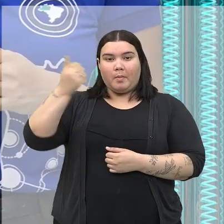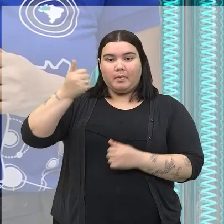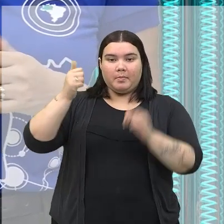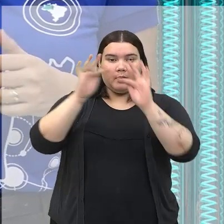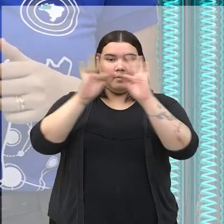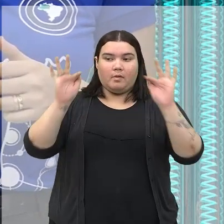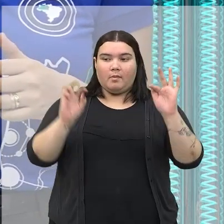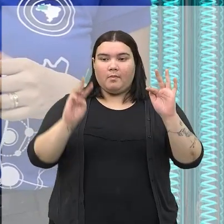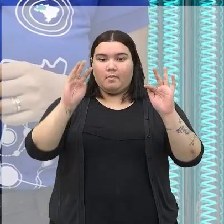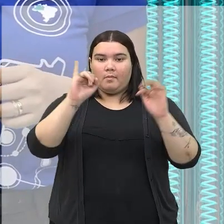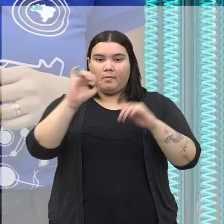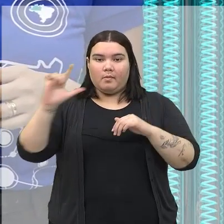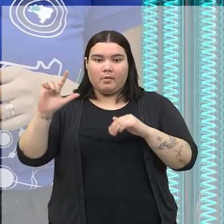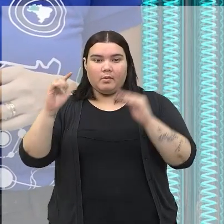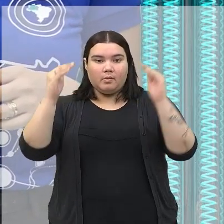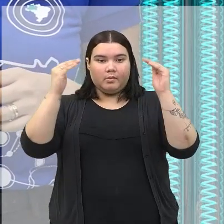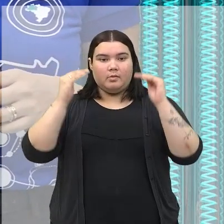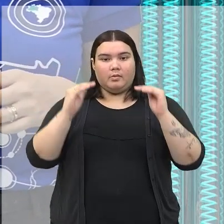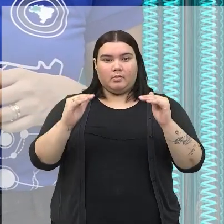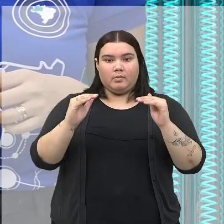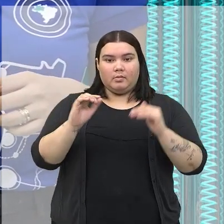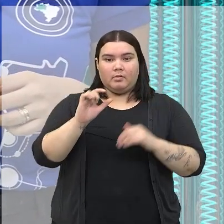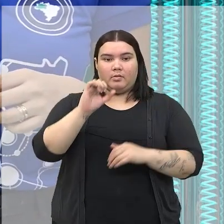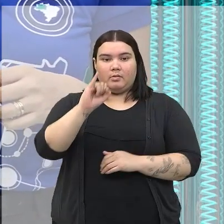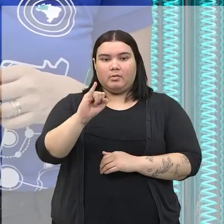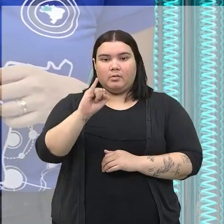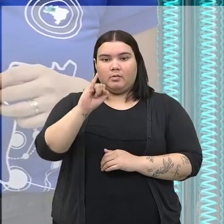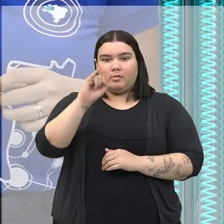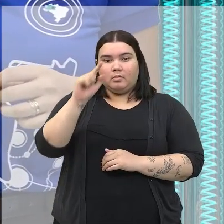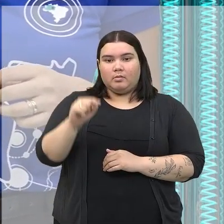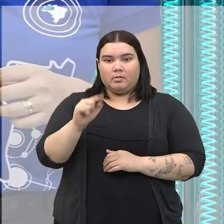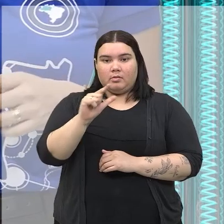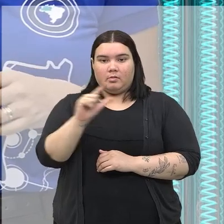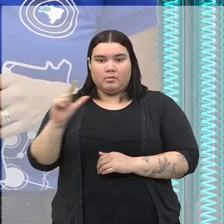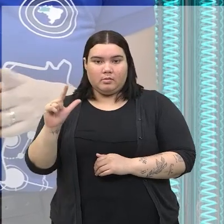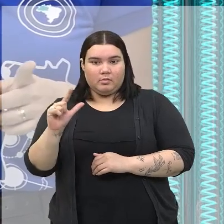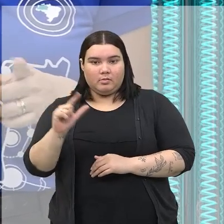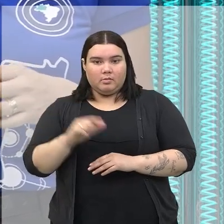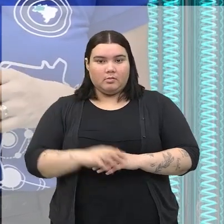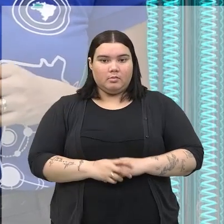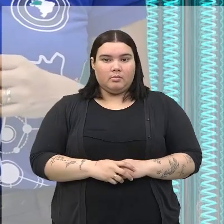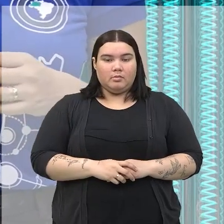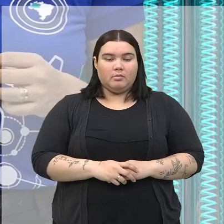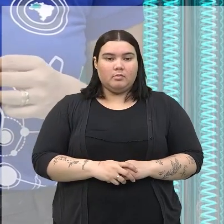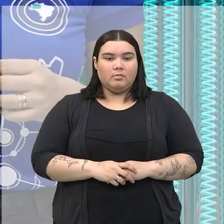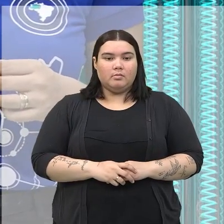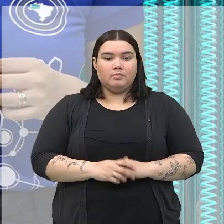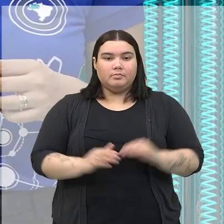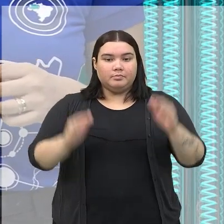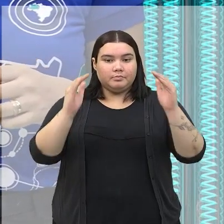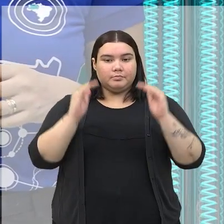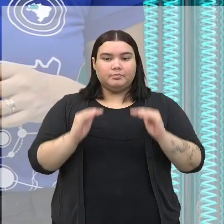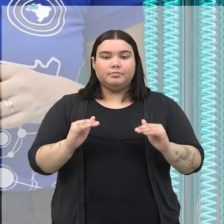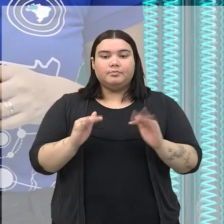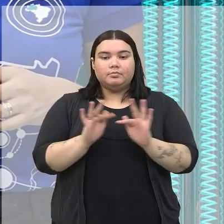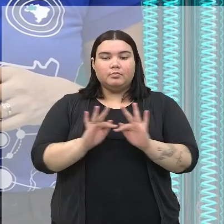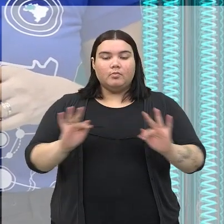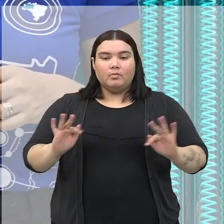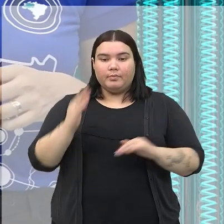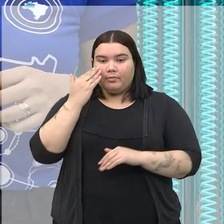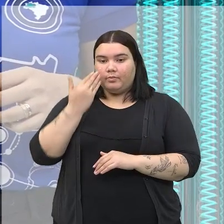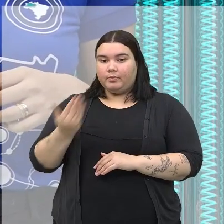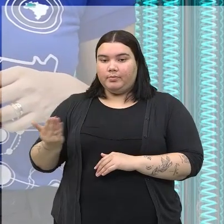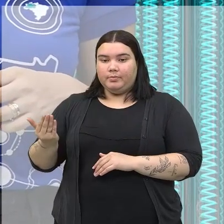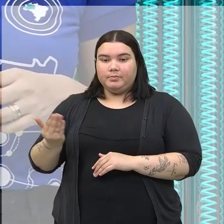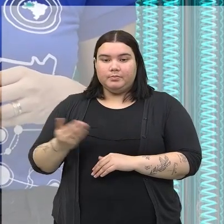está contraída. Olha só, o I, o apóstrofo e os dois Lzinhos embaixo. You will enjoy the